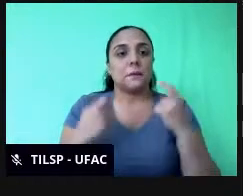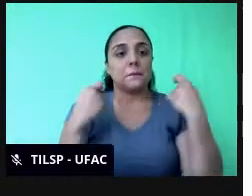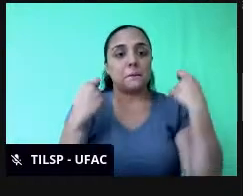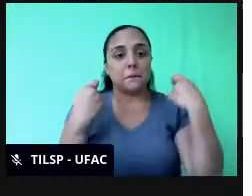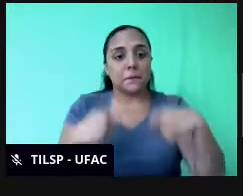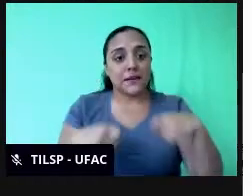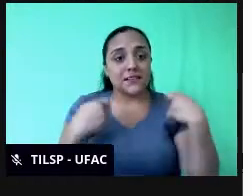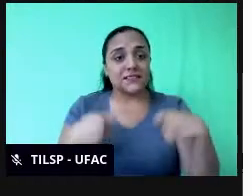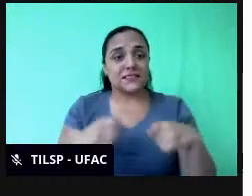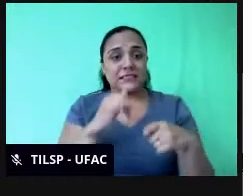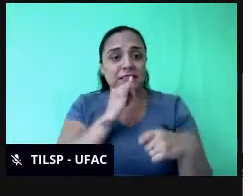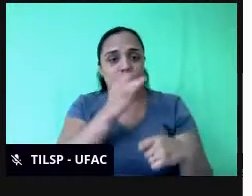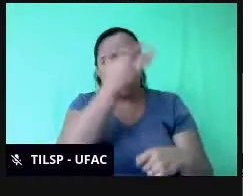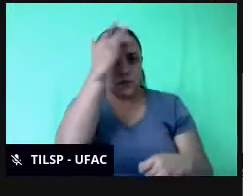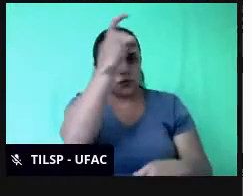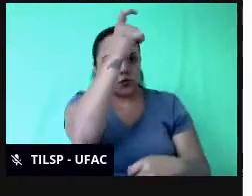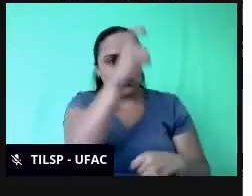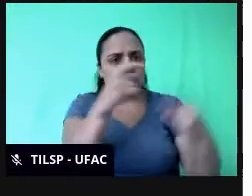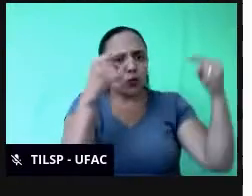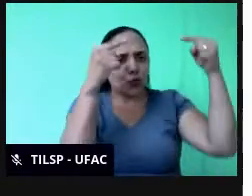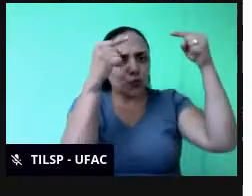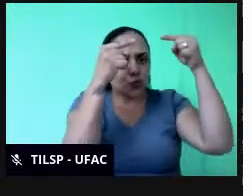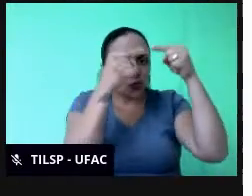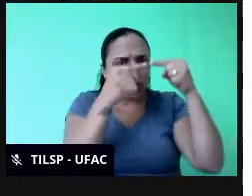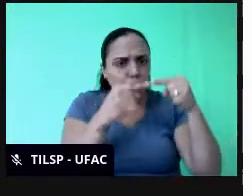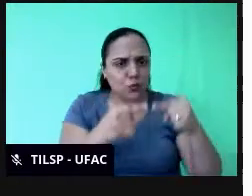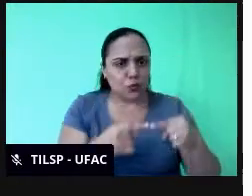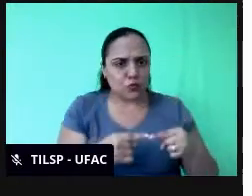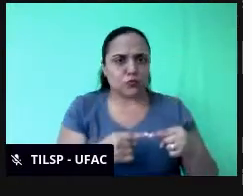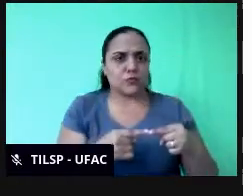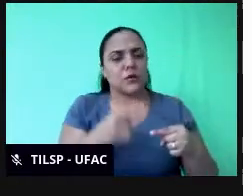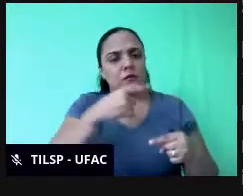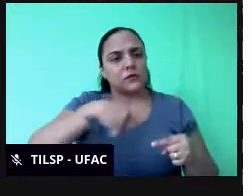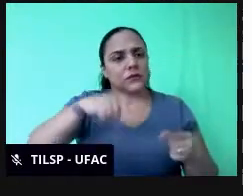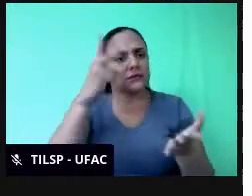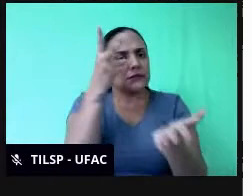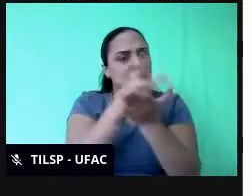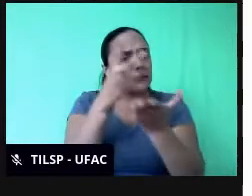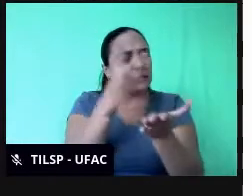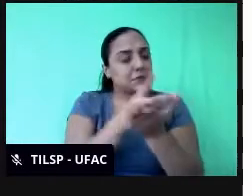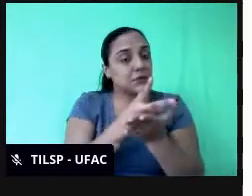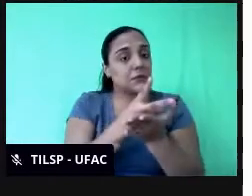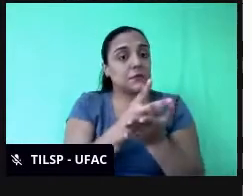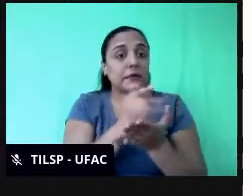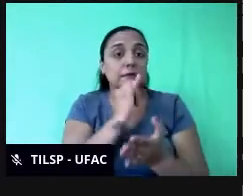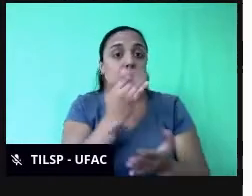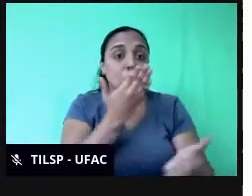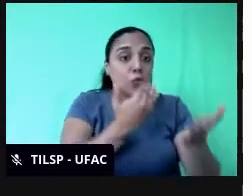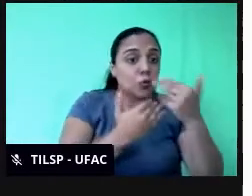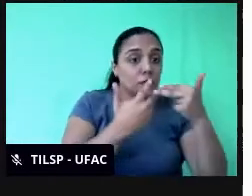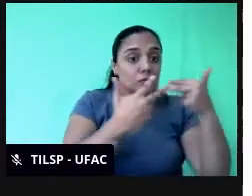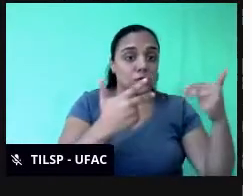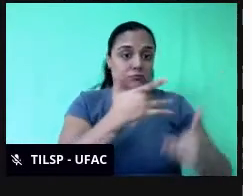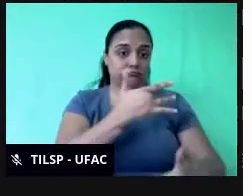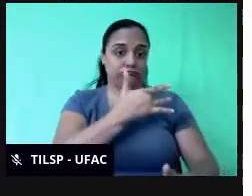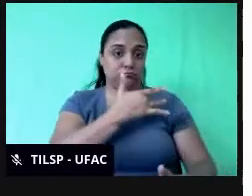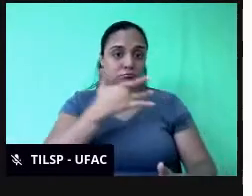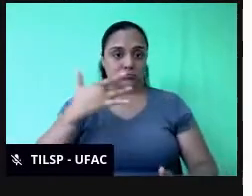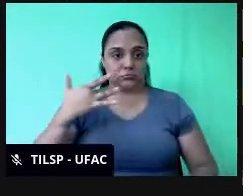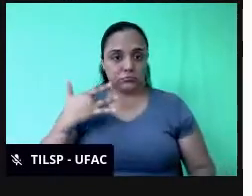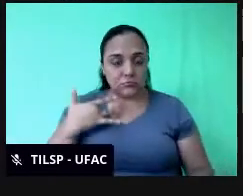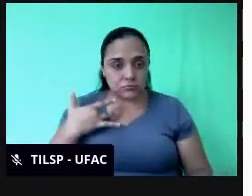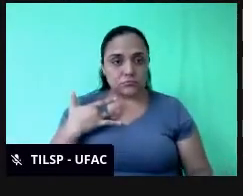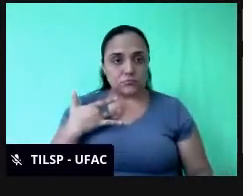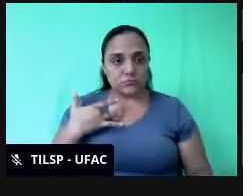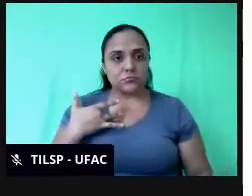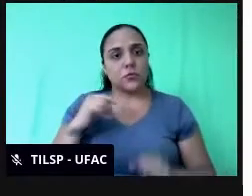real necessidade do indivíduo. E, claro, né, gente, a gente sempre tenta atingir por meio da alimentação, mas se não for necessário, a gente pode